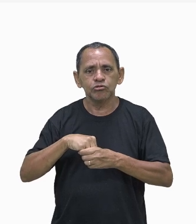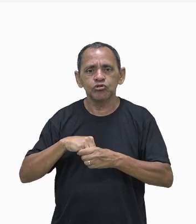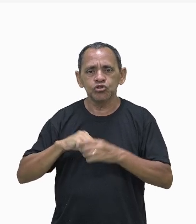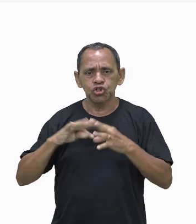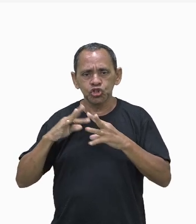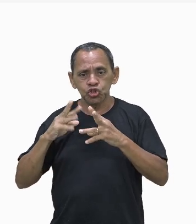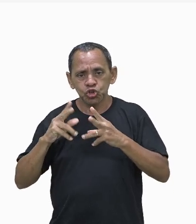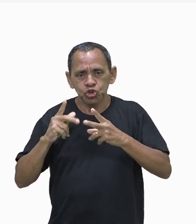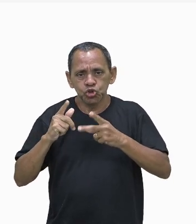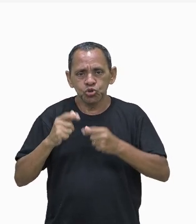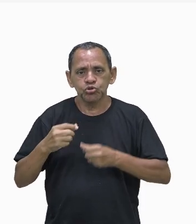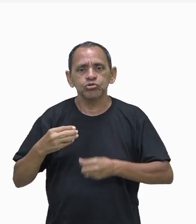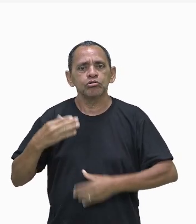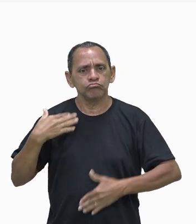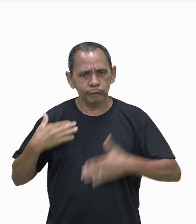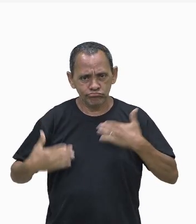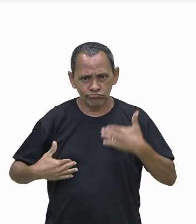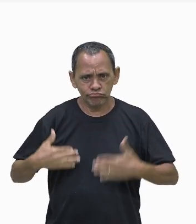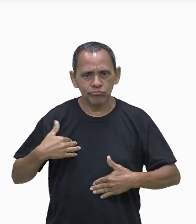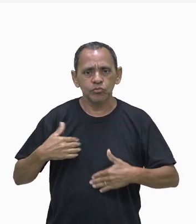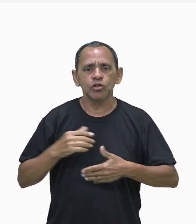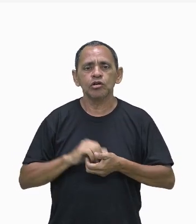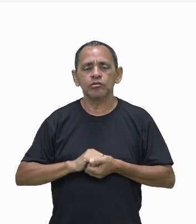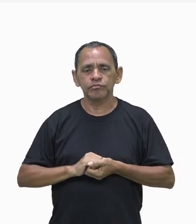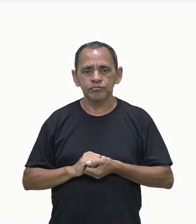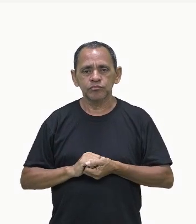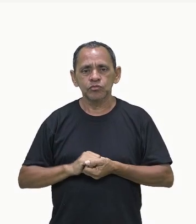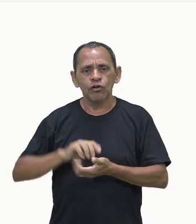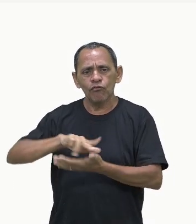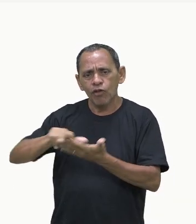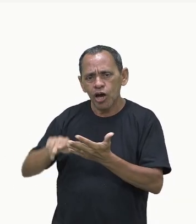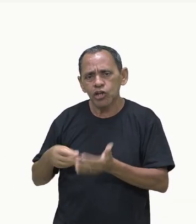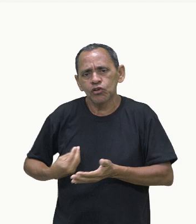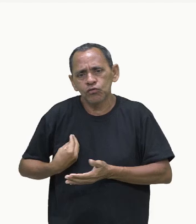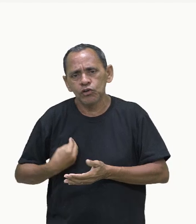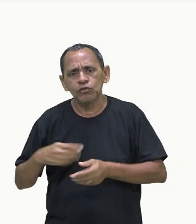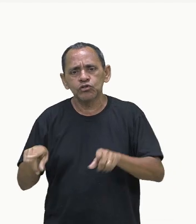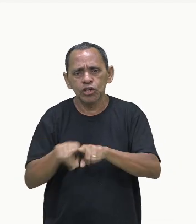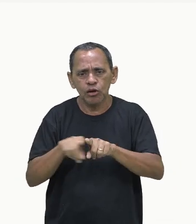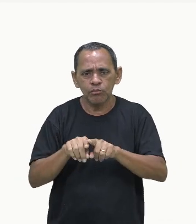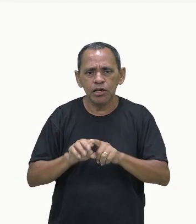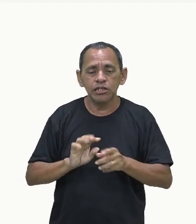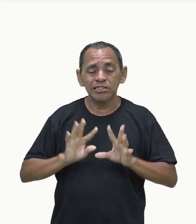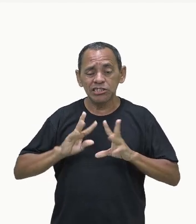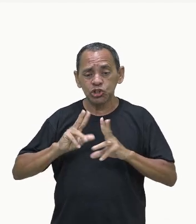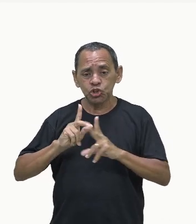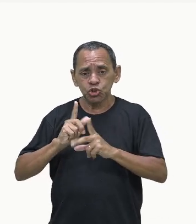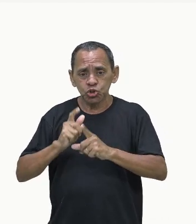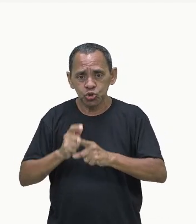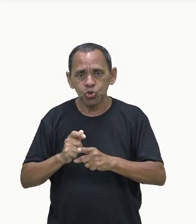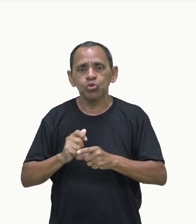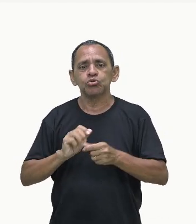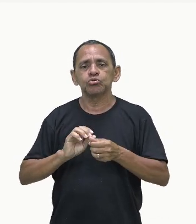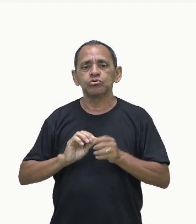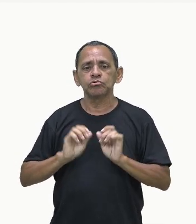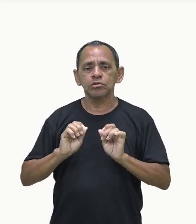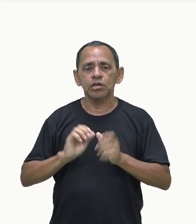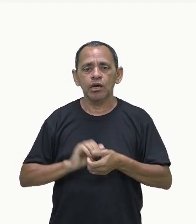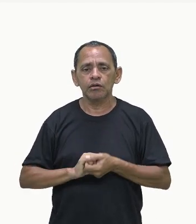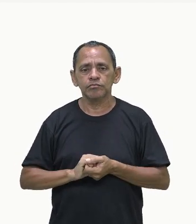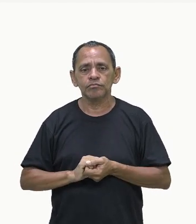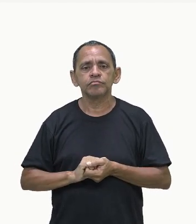organismos vivos, eu estou falando de todos aqueles seres vivos, desde